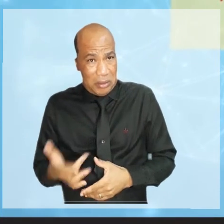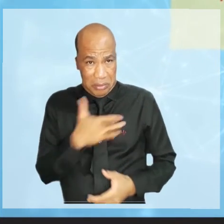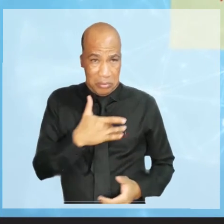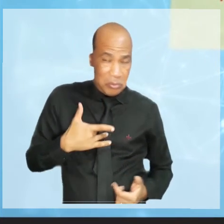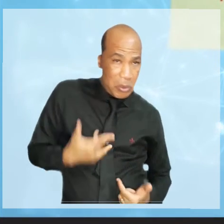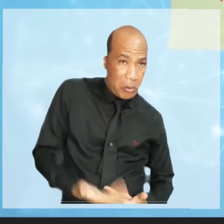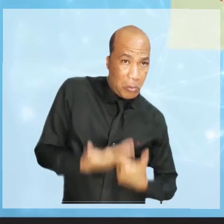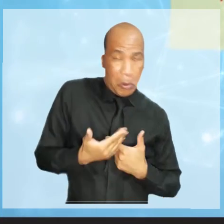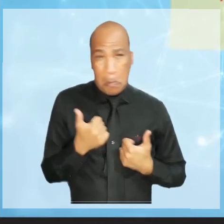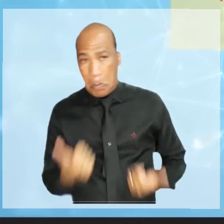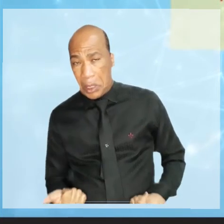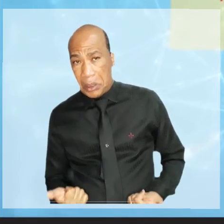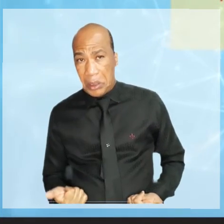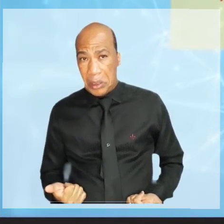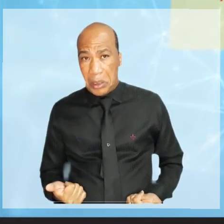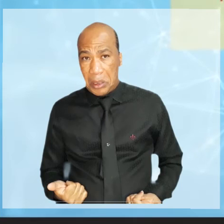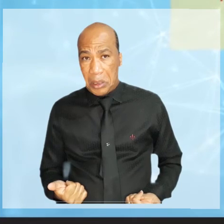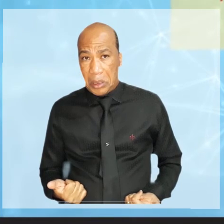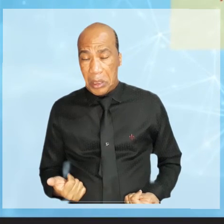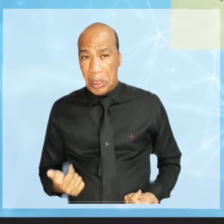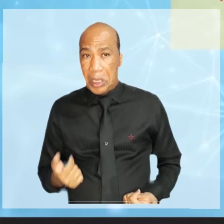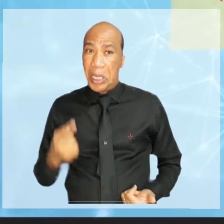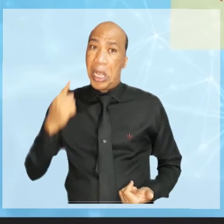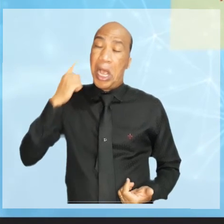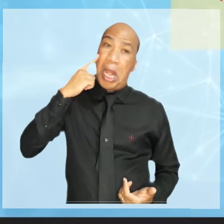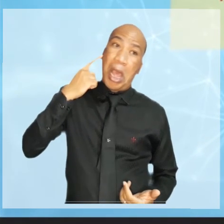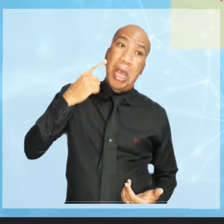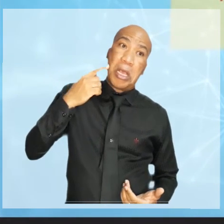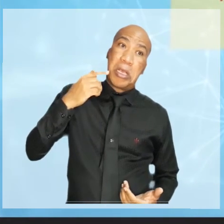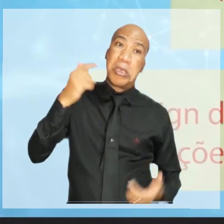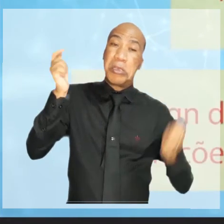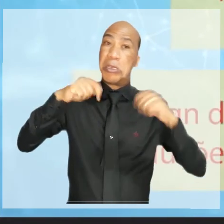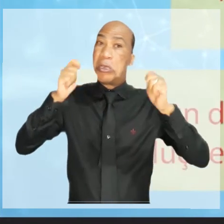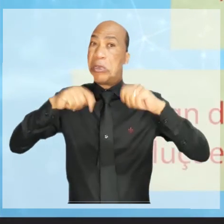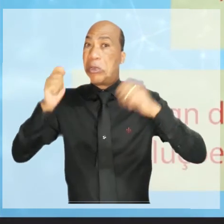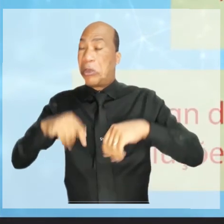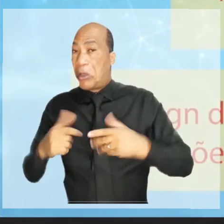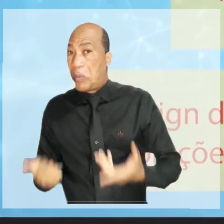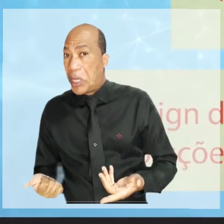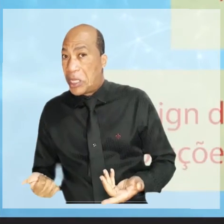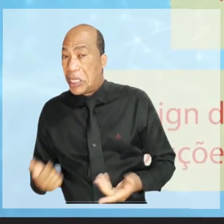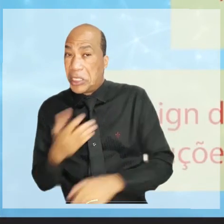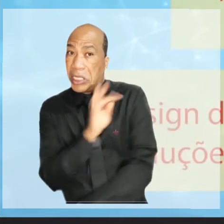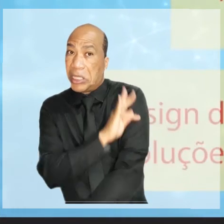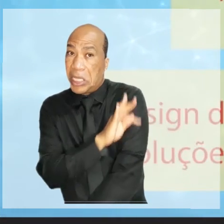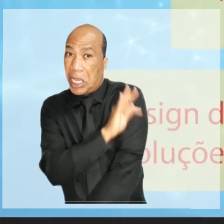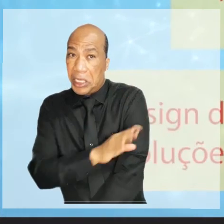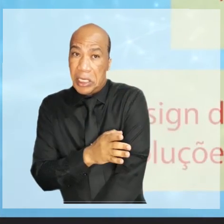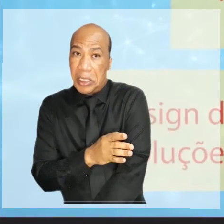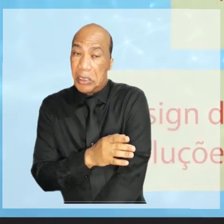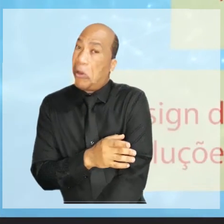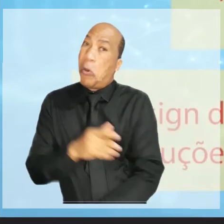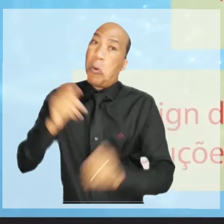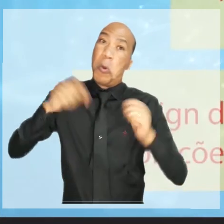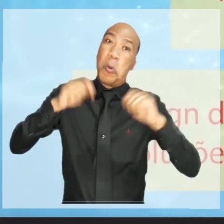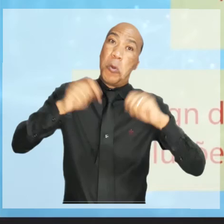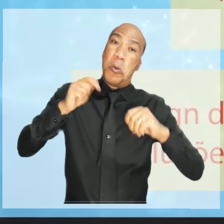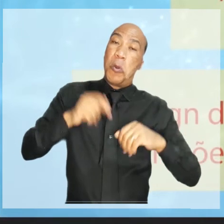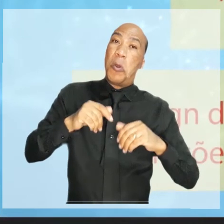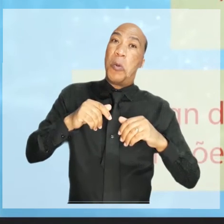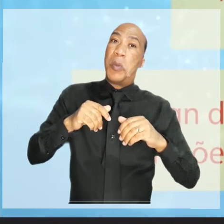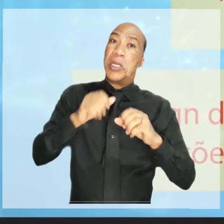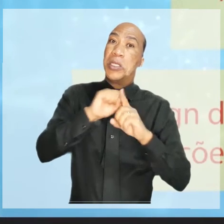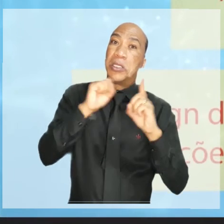de modo a desenvolver as pessoas para a cultura da inovação. LIODES, Aurora, AMB